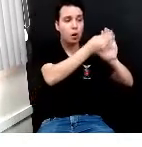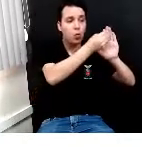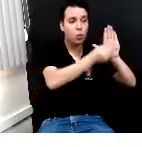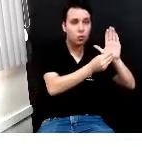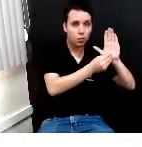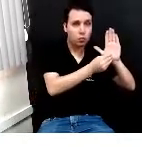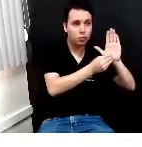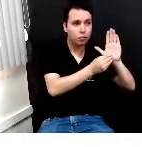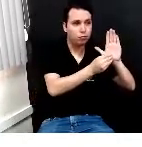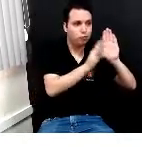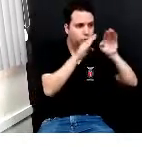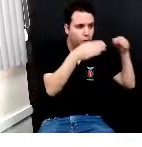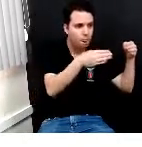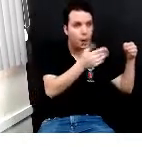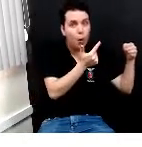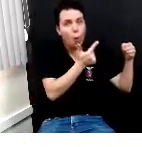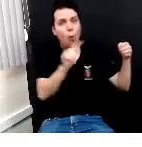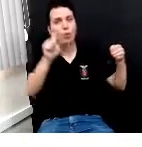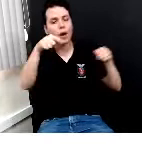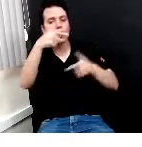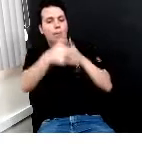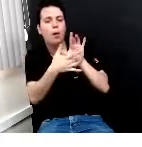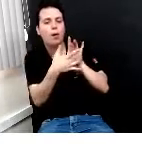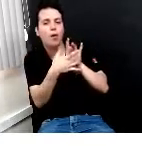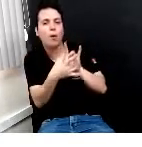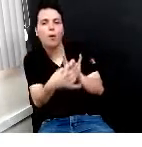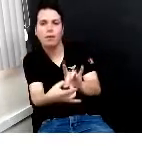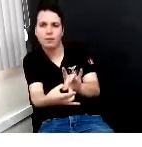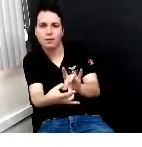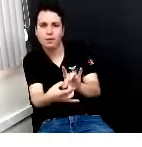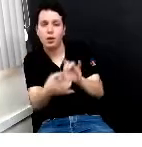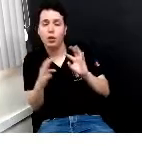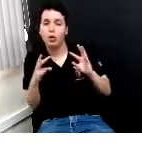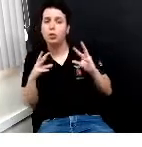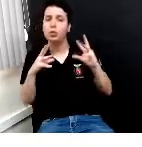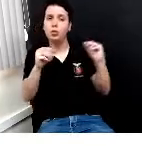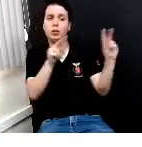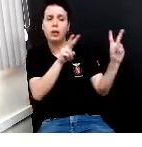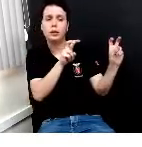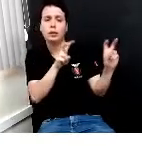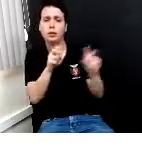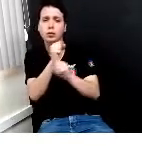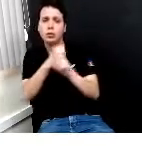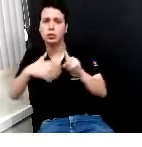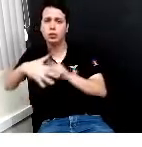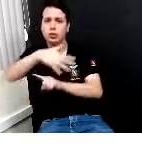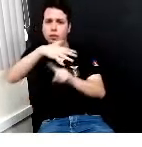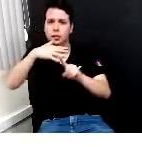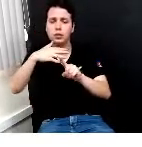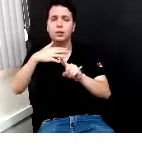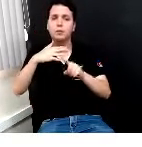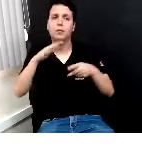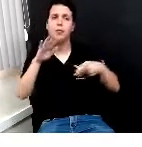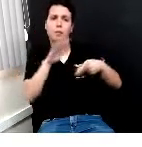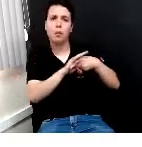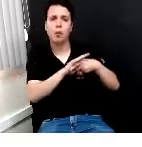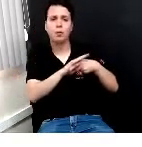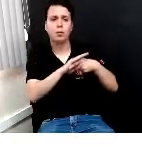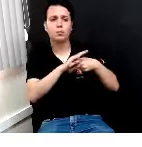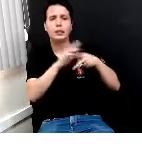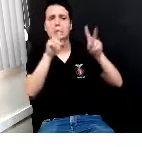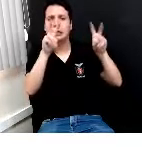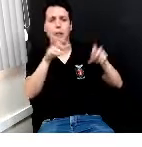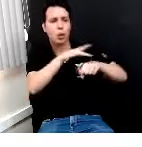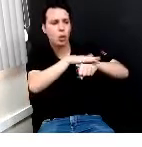coisa é trabalhar enquanto contexto. Então, todas as questões sociais que decorrem das doenças,